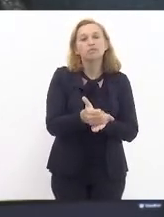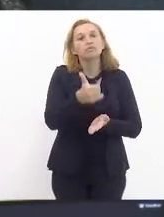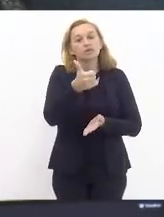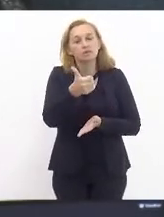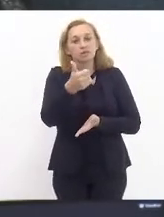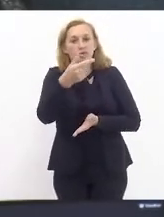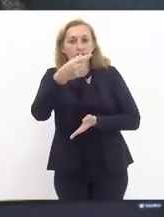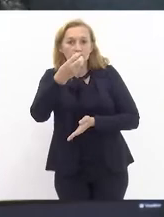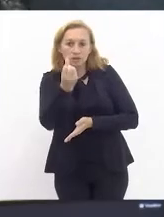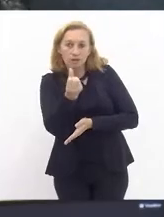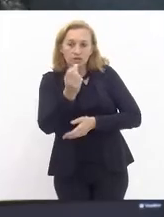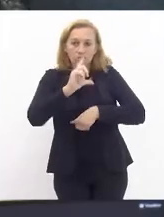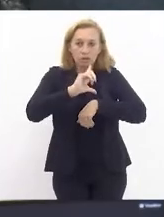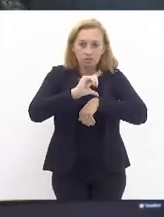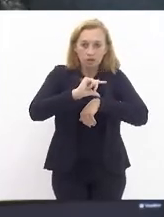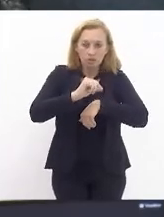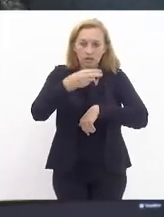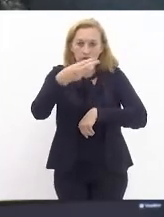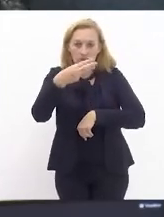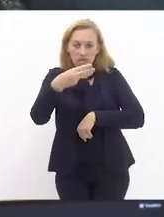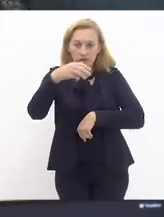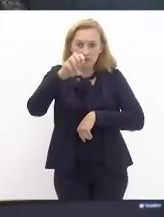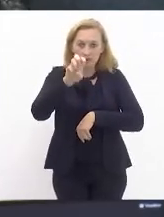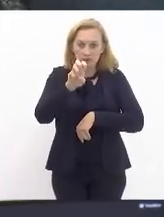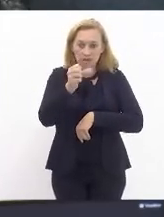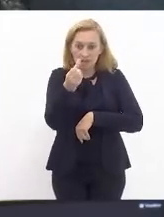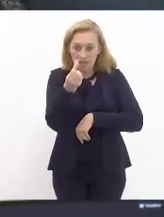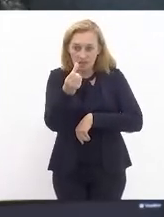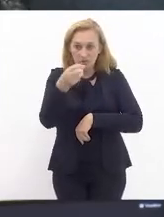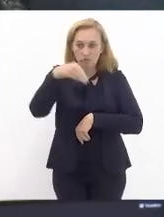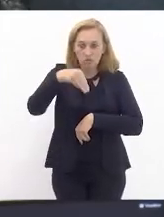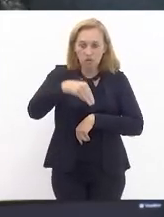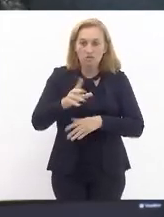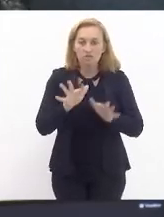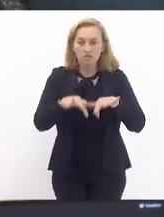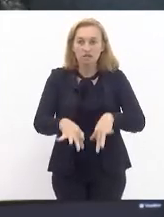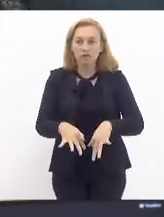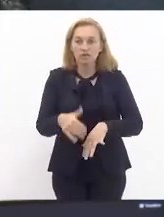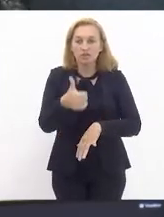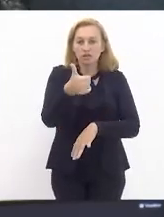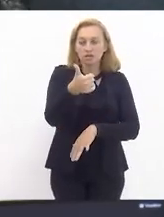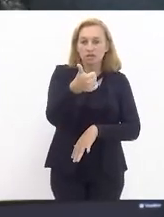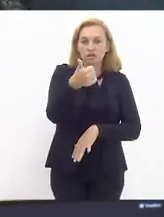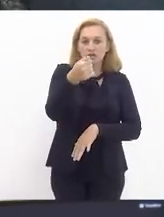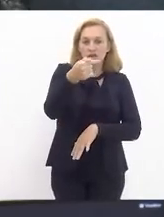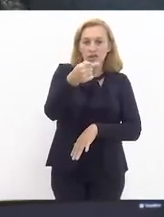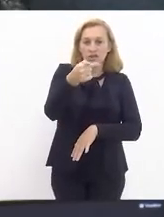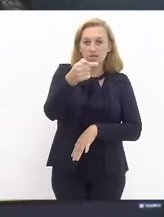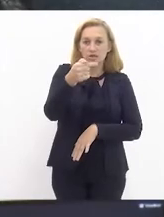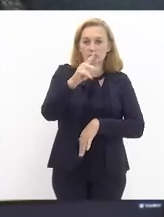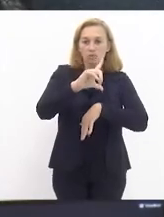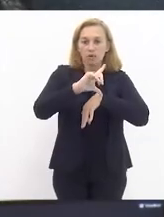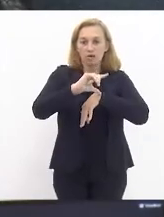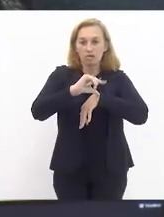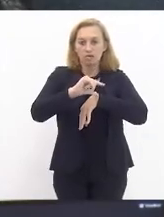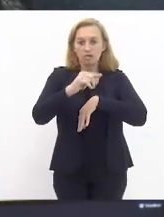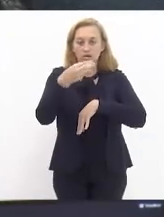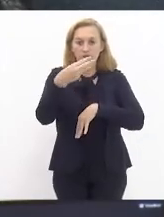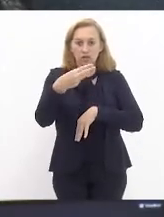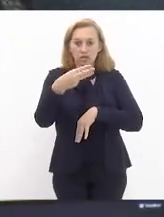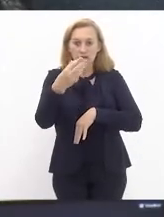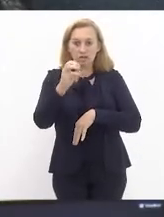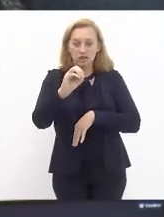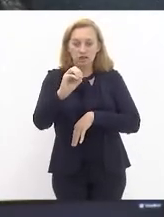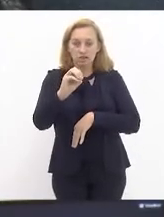às 16 horas e 36 minutos, encerrou-se às 17 horas e 30